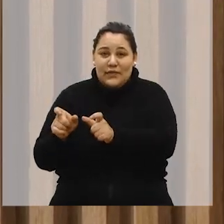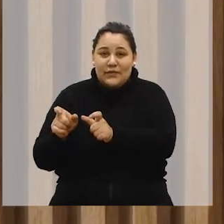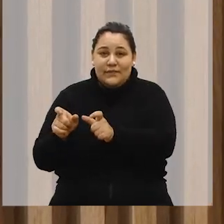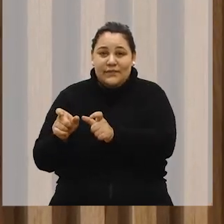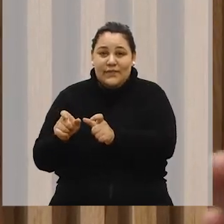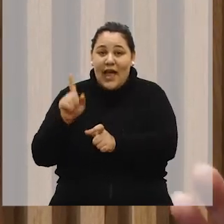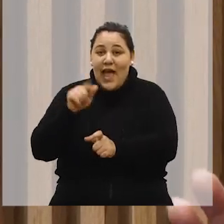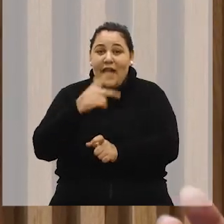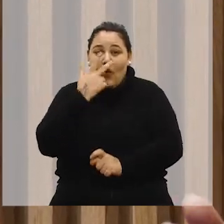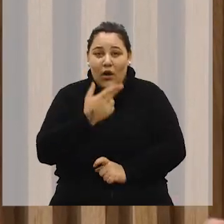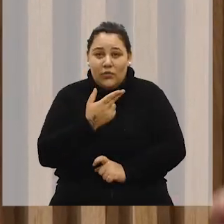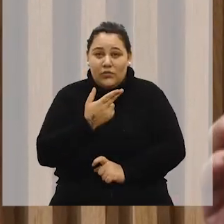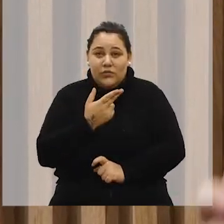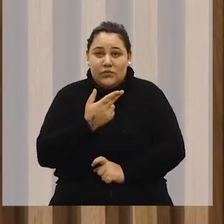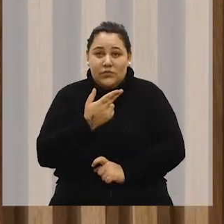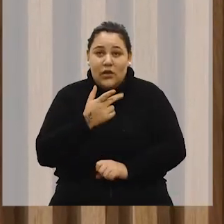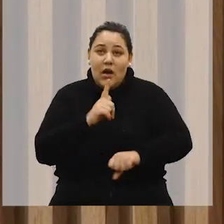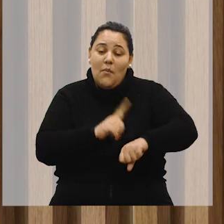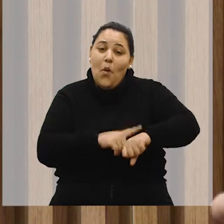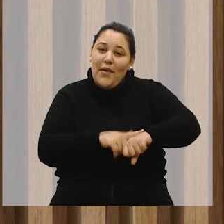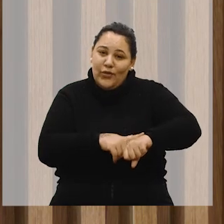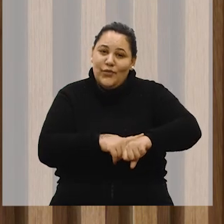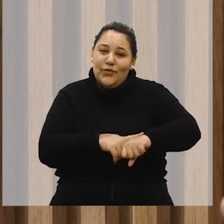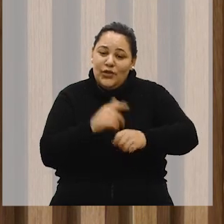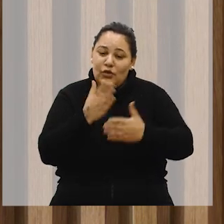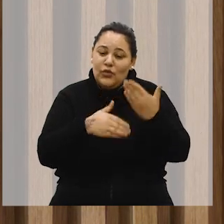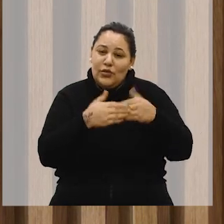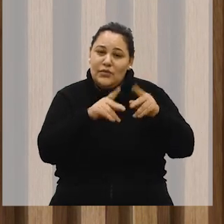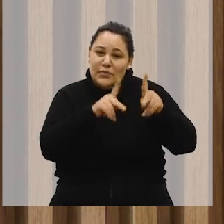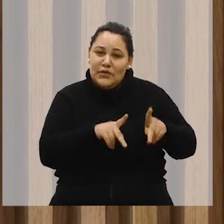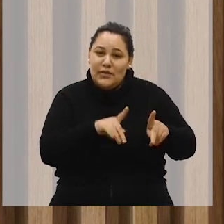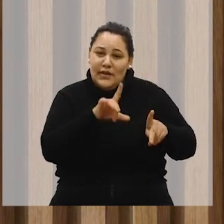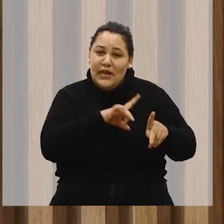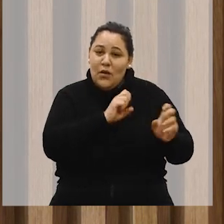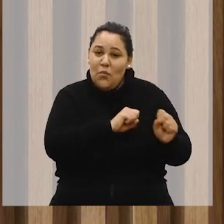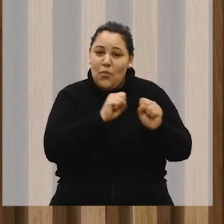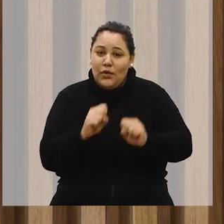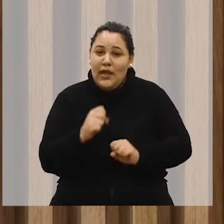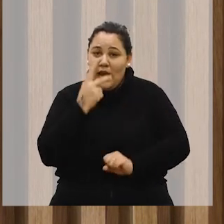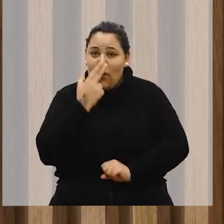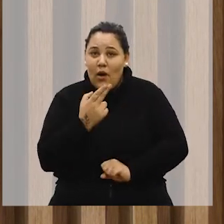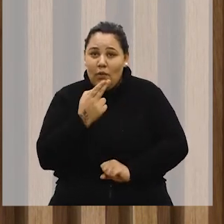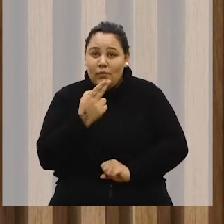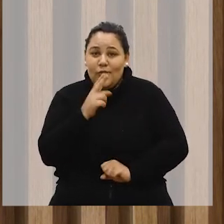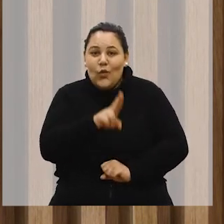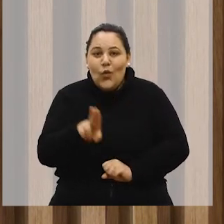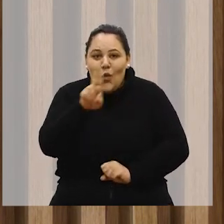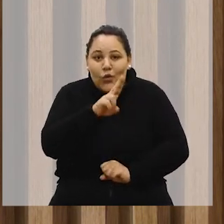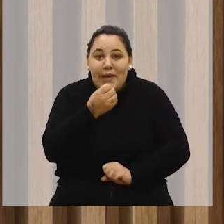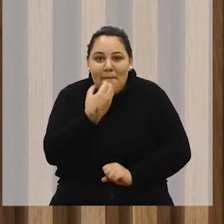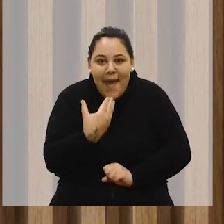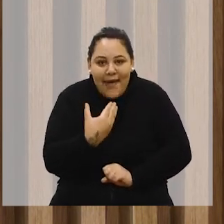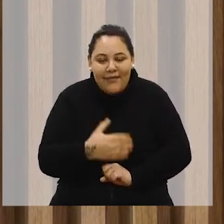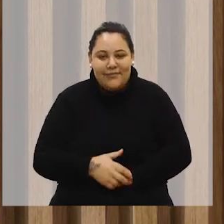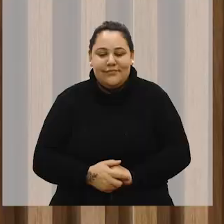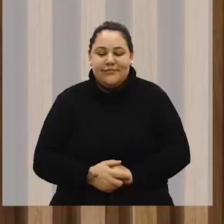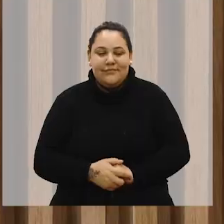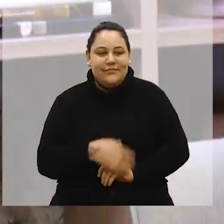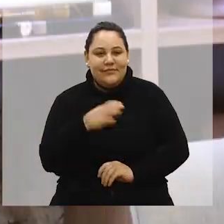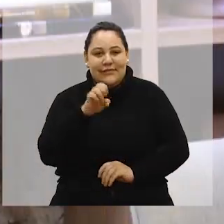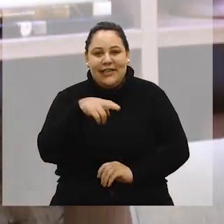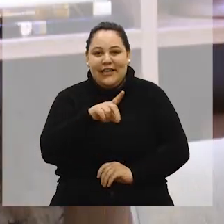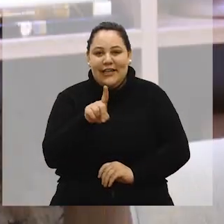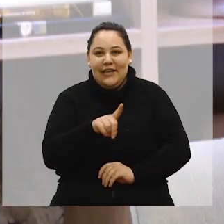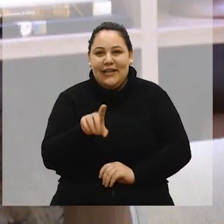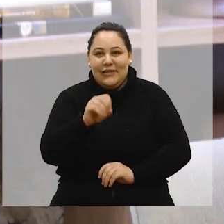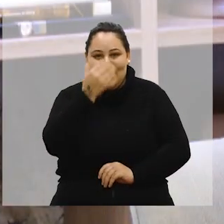nós, vale exatamente igual. Então é o momento em que todo mundo tem o mesmo poder. Usemos bem. É isso aí.